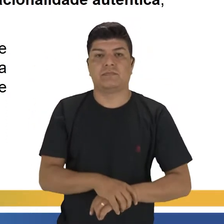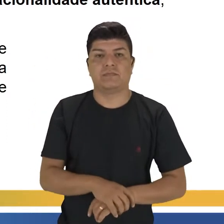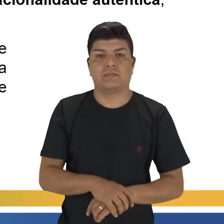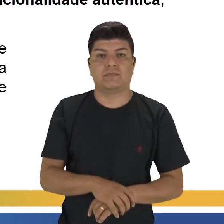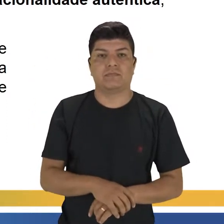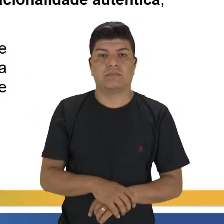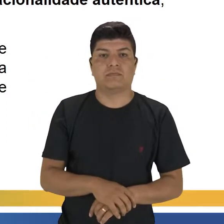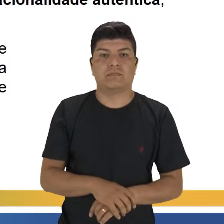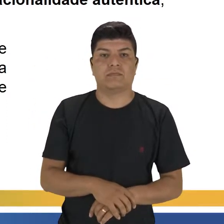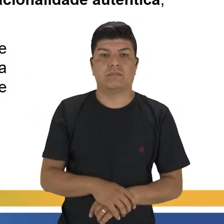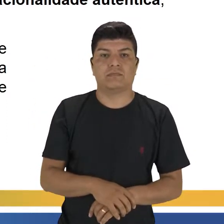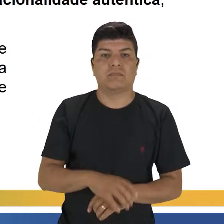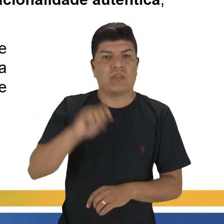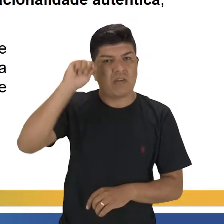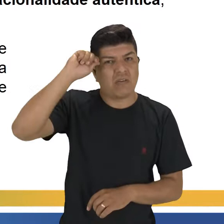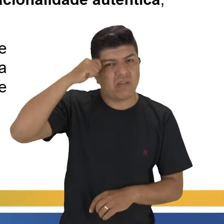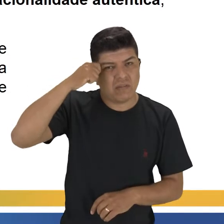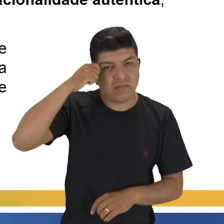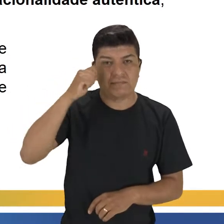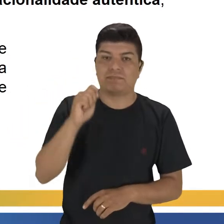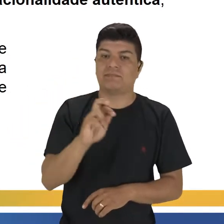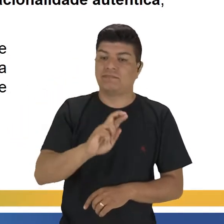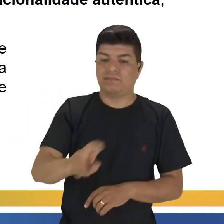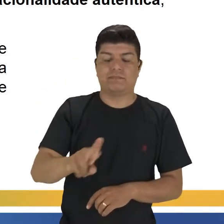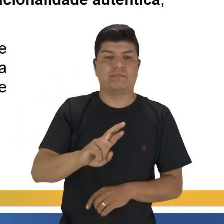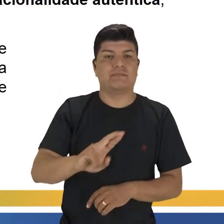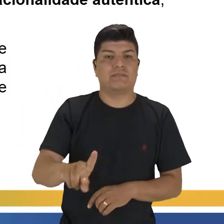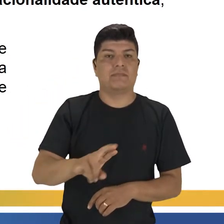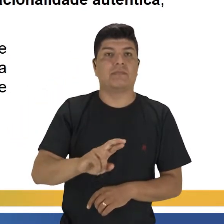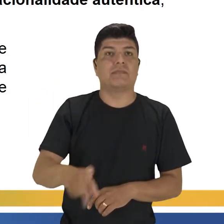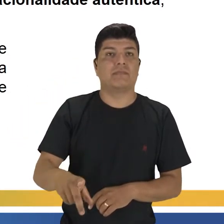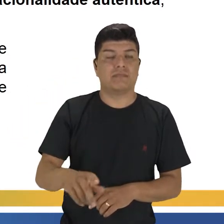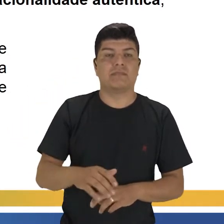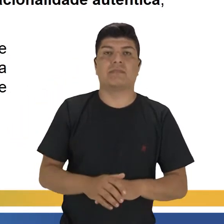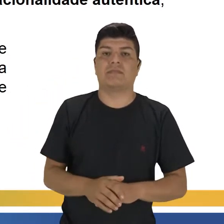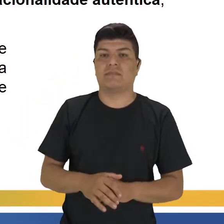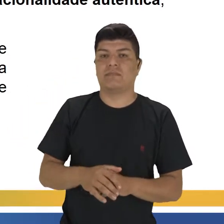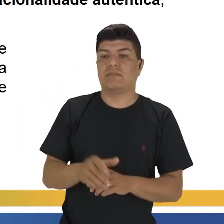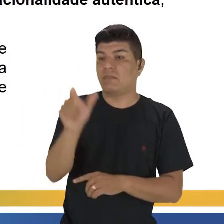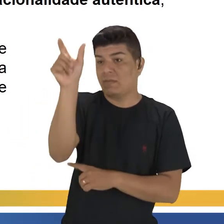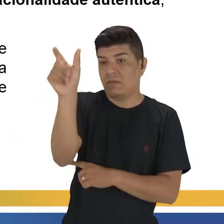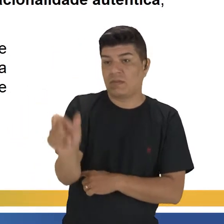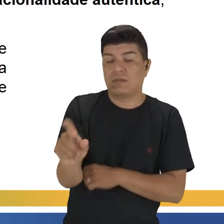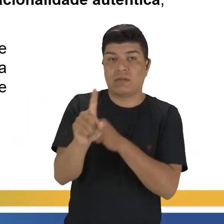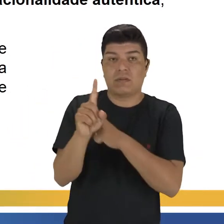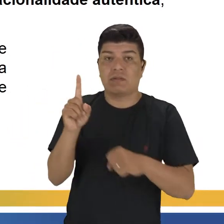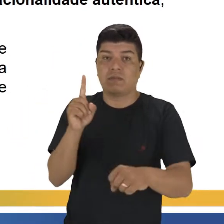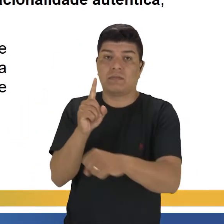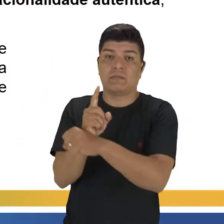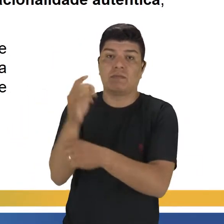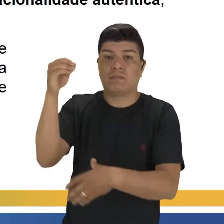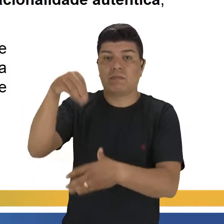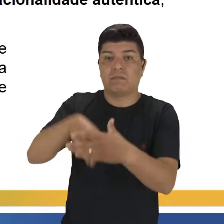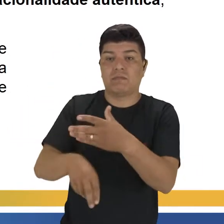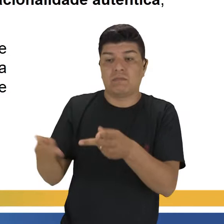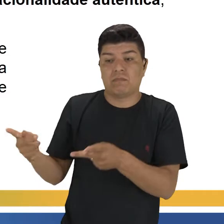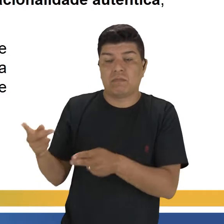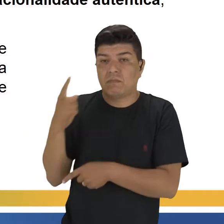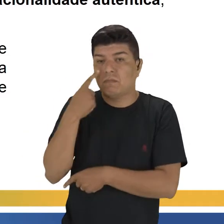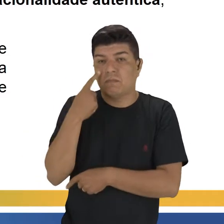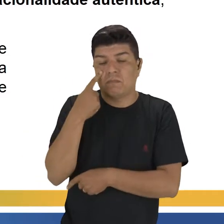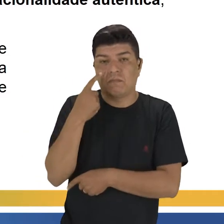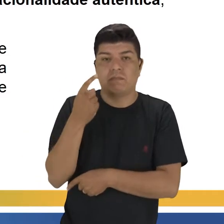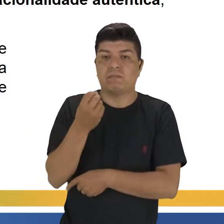tampouco o negro, né? Que era uma persona na sociedade que não era muito bem